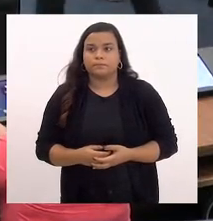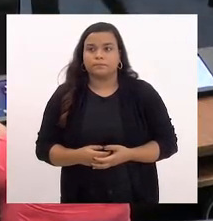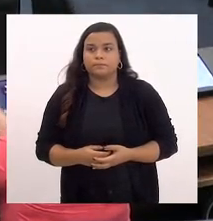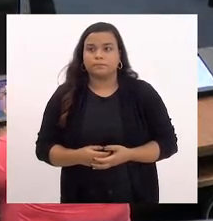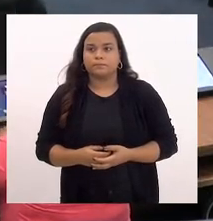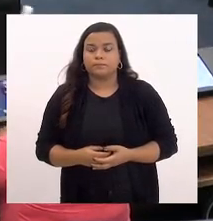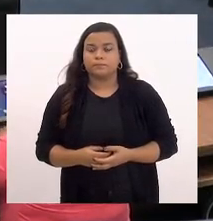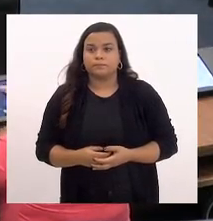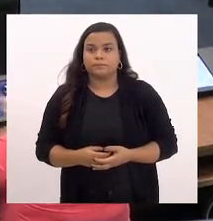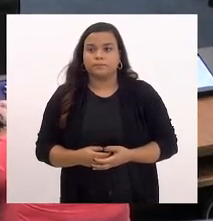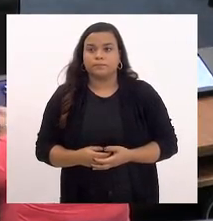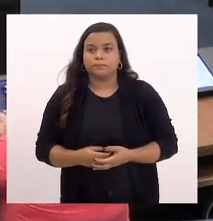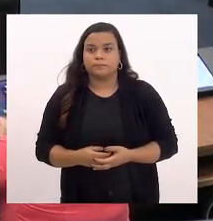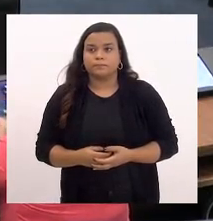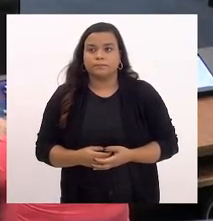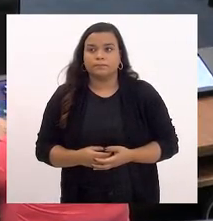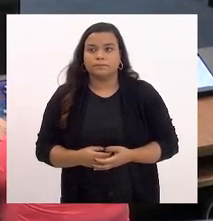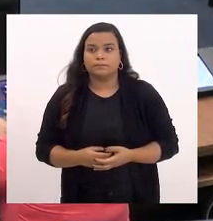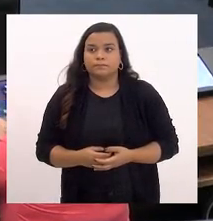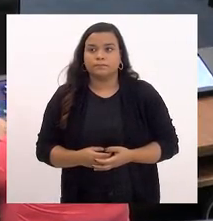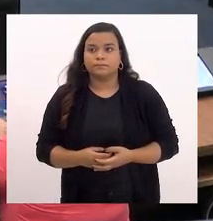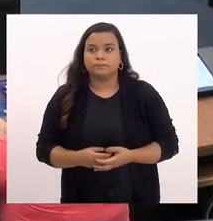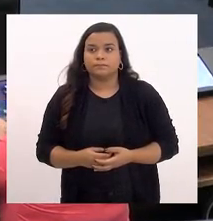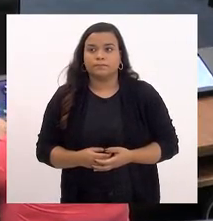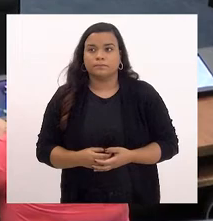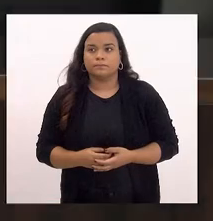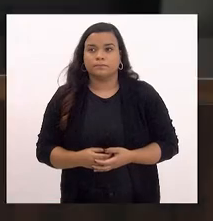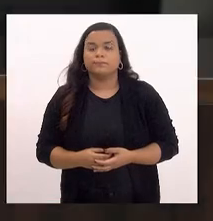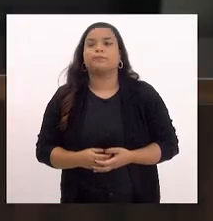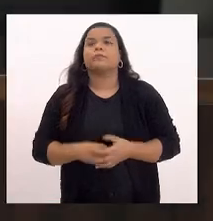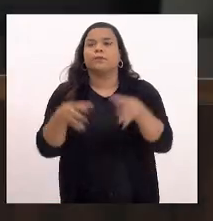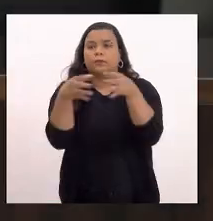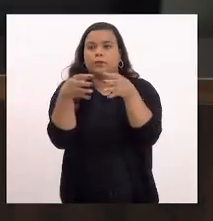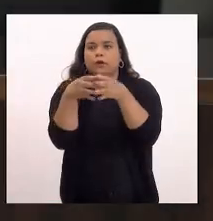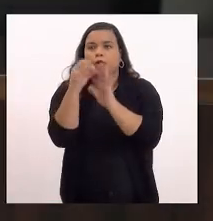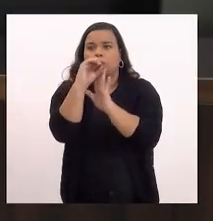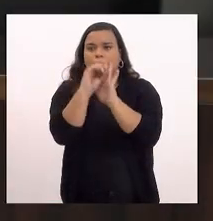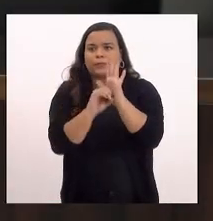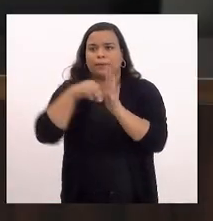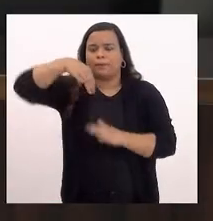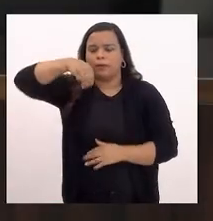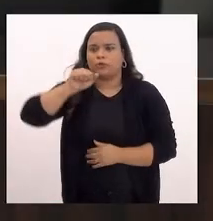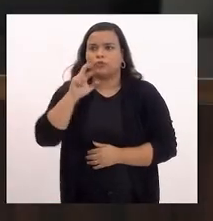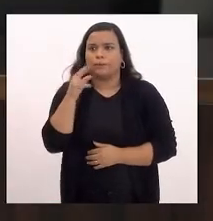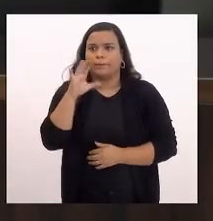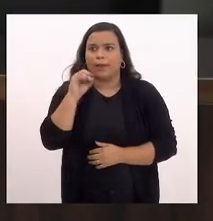Ok. Pela comissão de orçamento, deputado Márcio Canella.